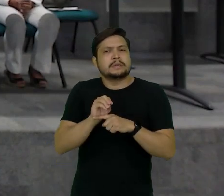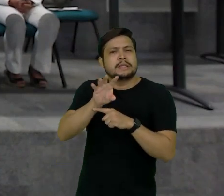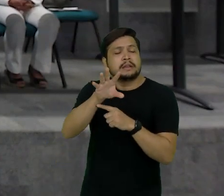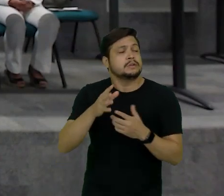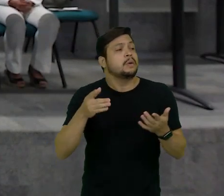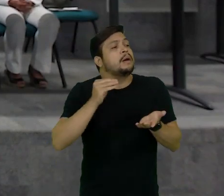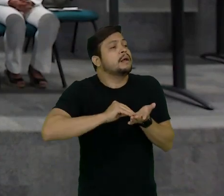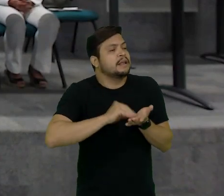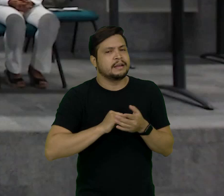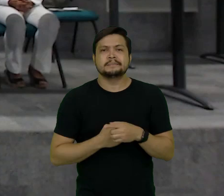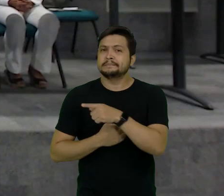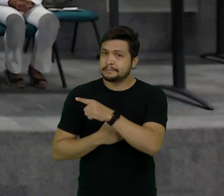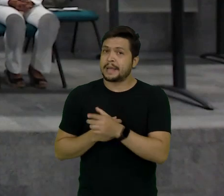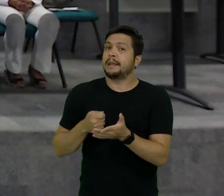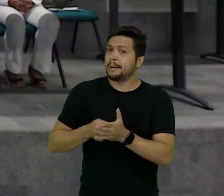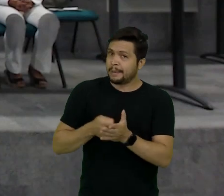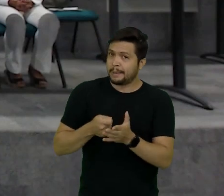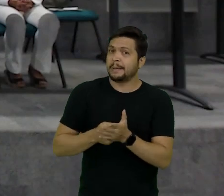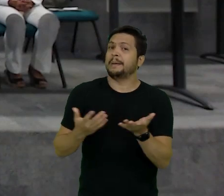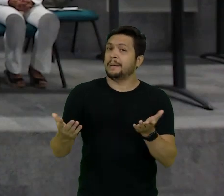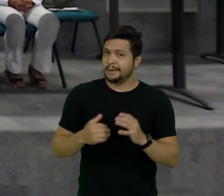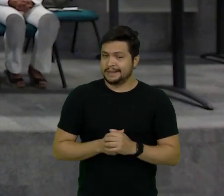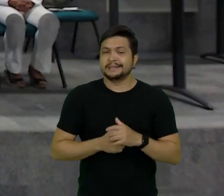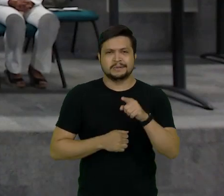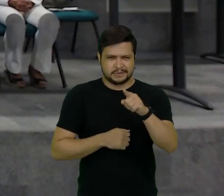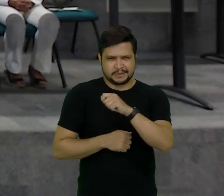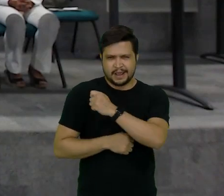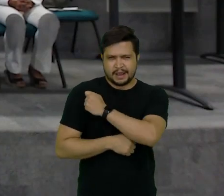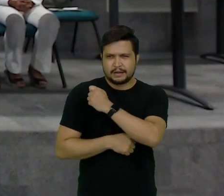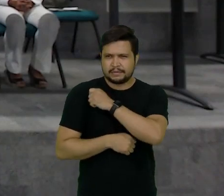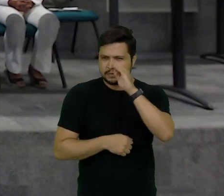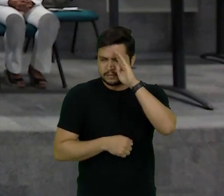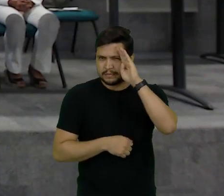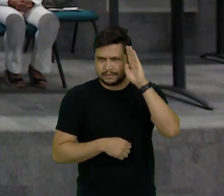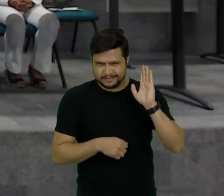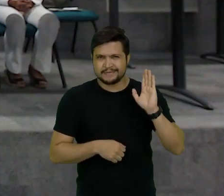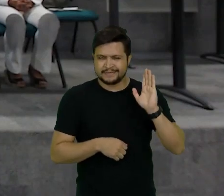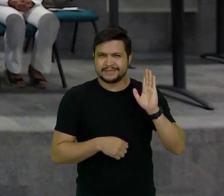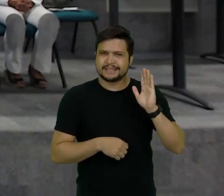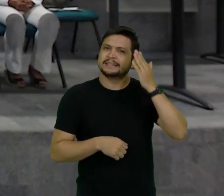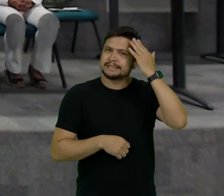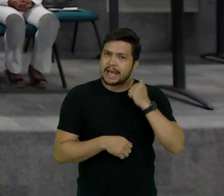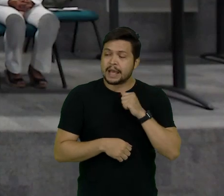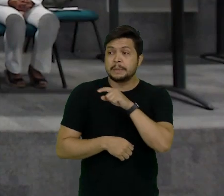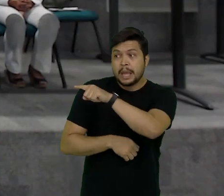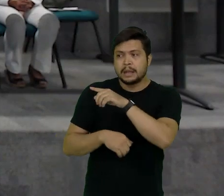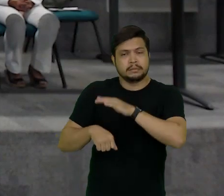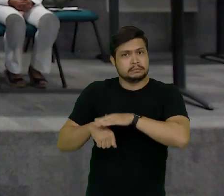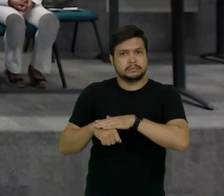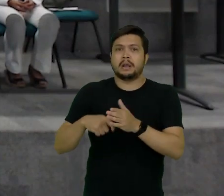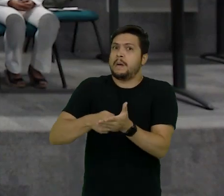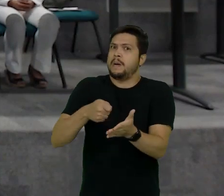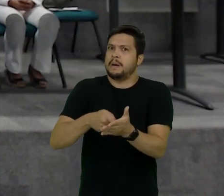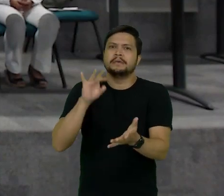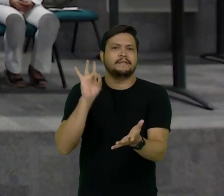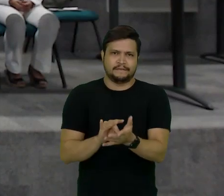é estudante e docente da zootecnia da uva sabe que é mais fácil dever para o agiota do que dever o data show para Dona